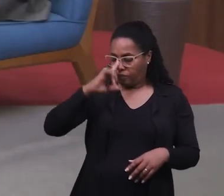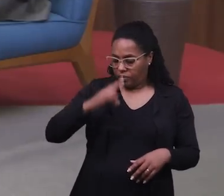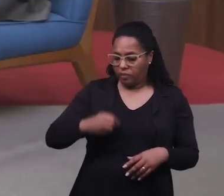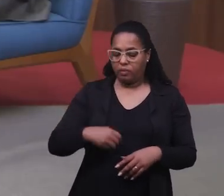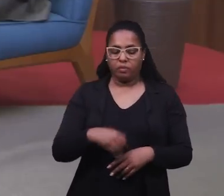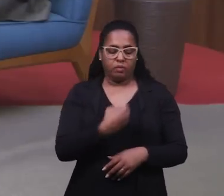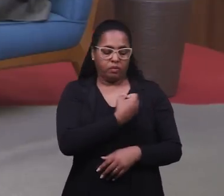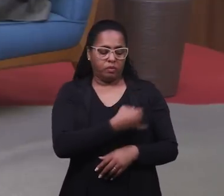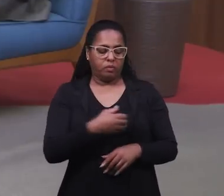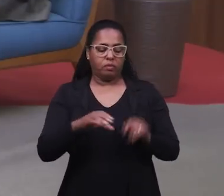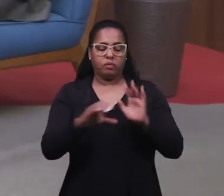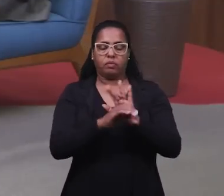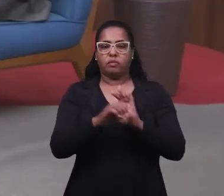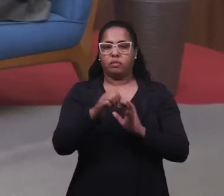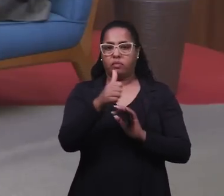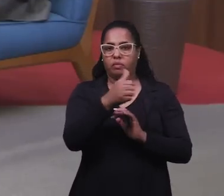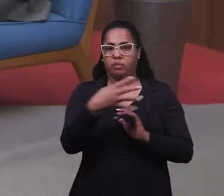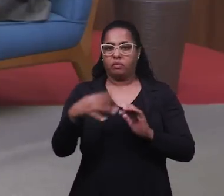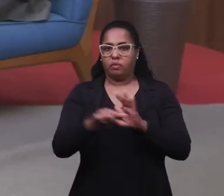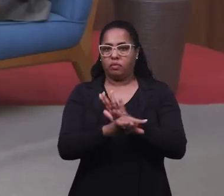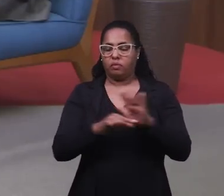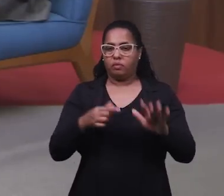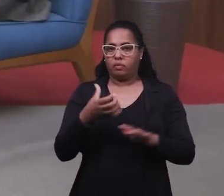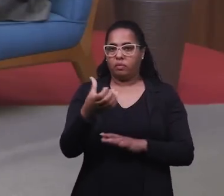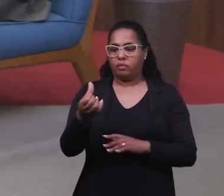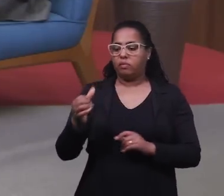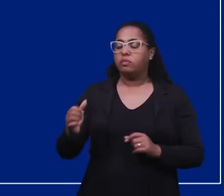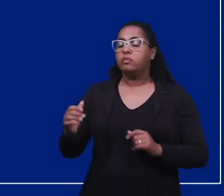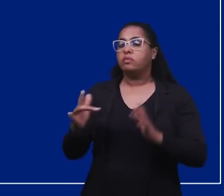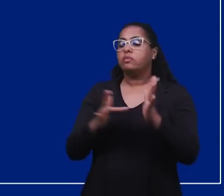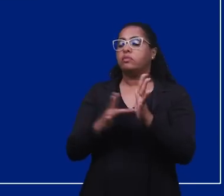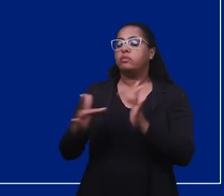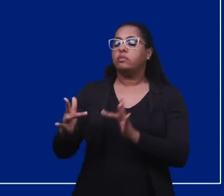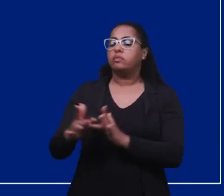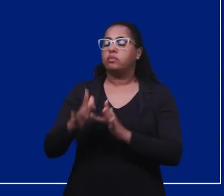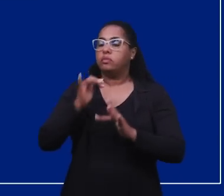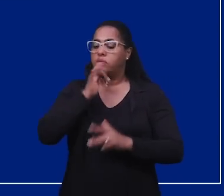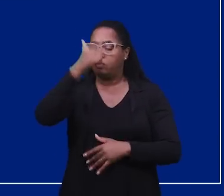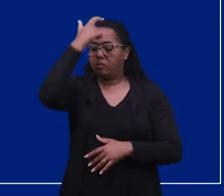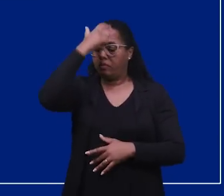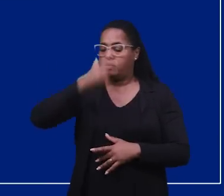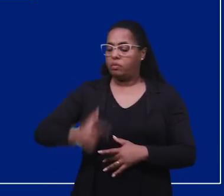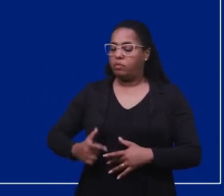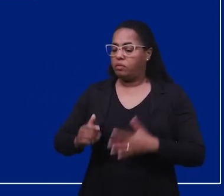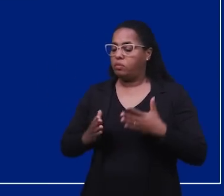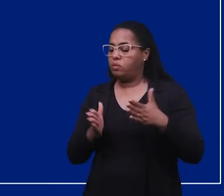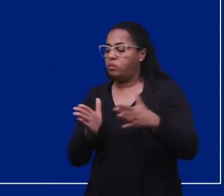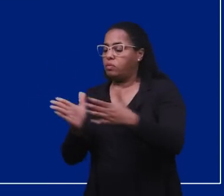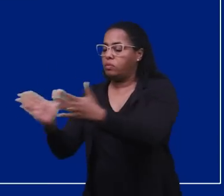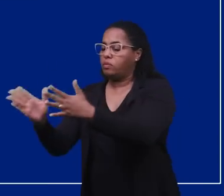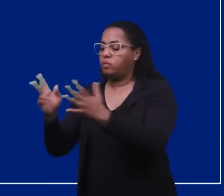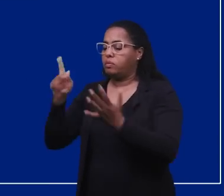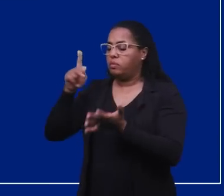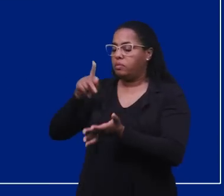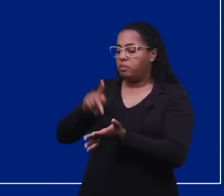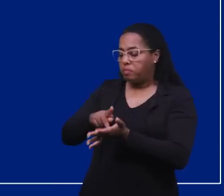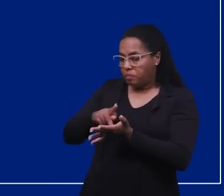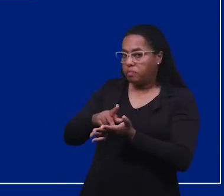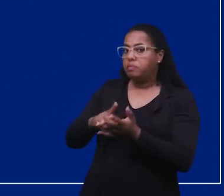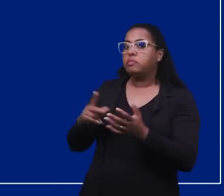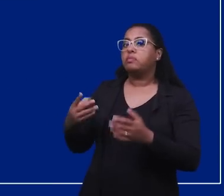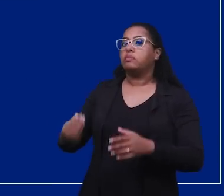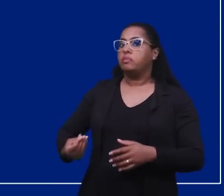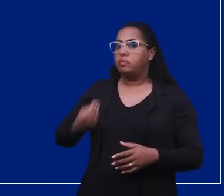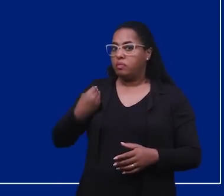ele, João capítulo 14, verso 6, disse-lhe Jesus: eu sou o caminho e a verdade e